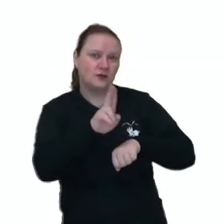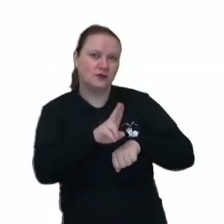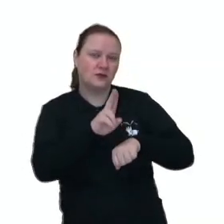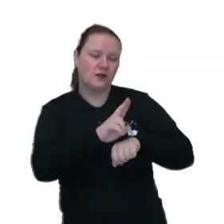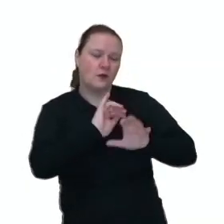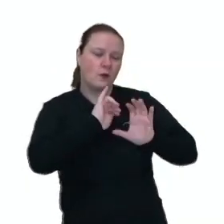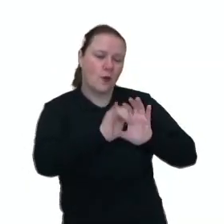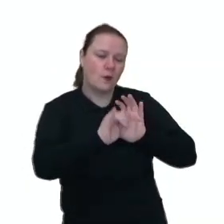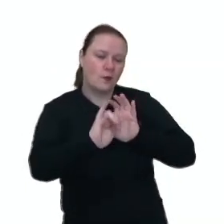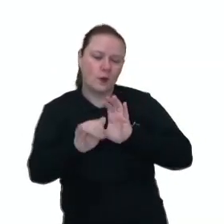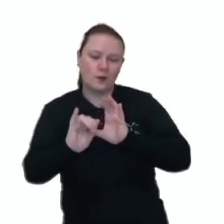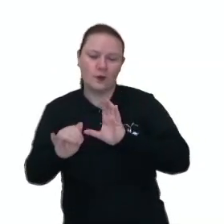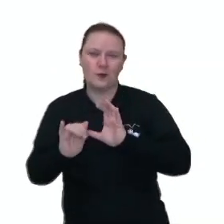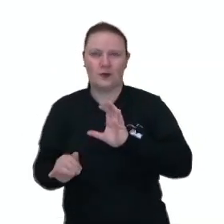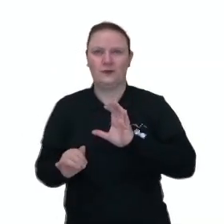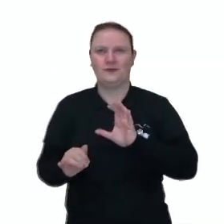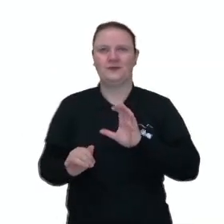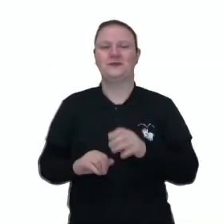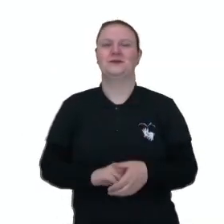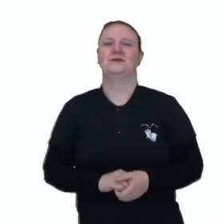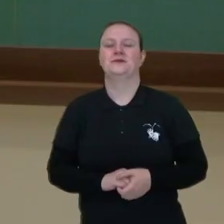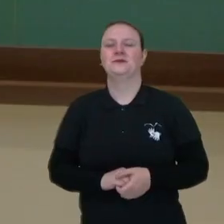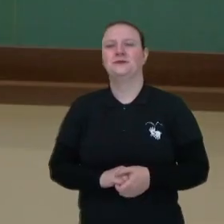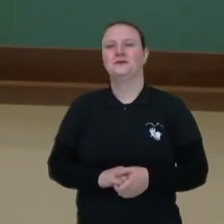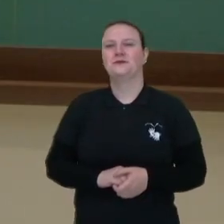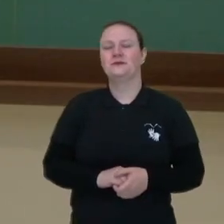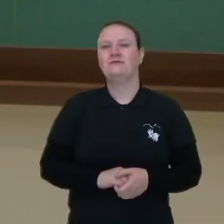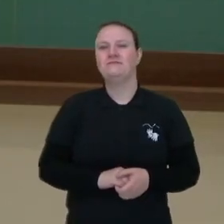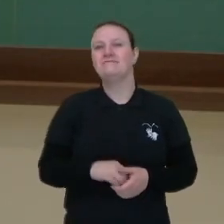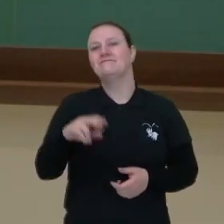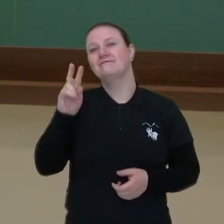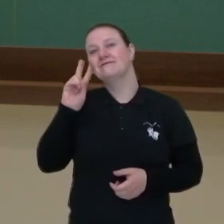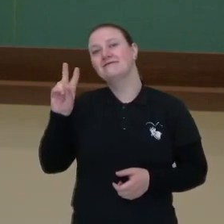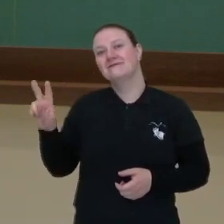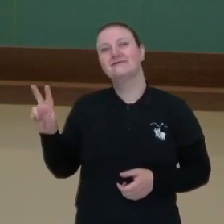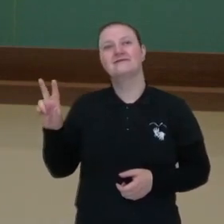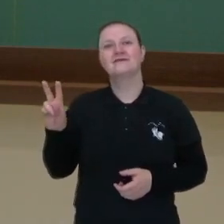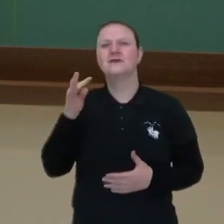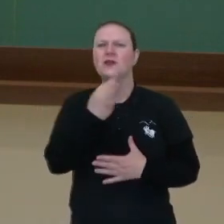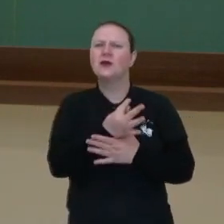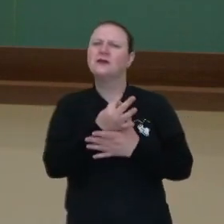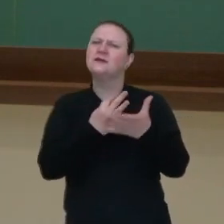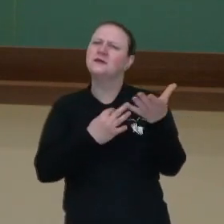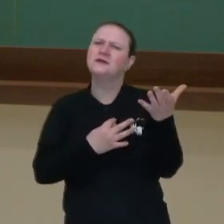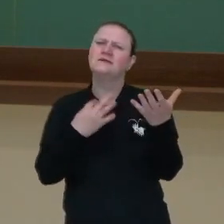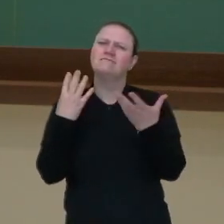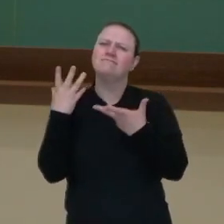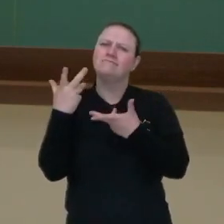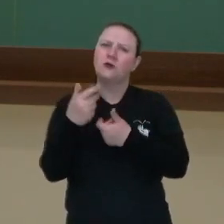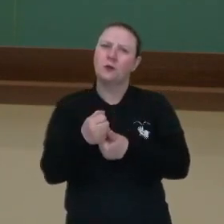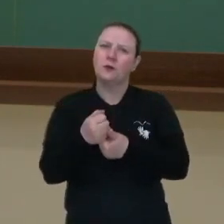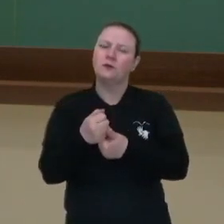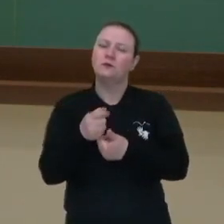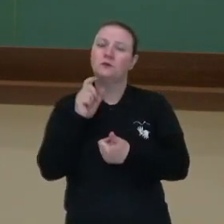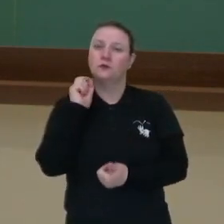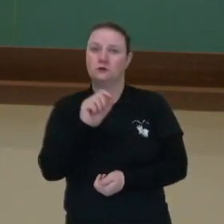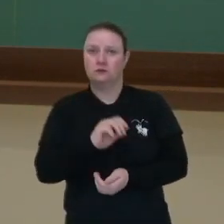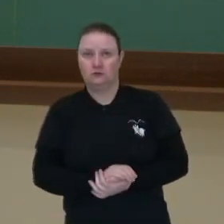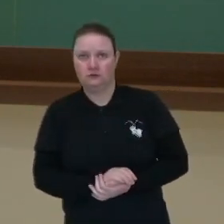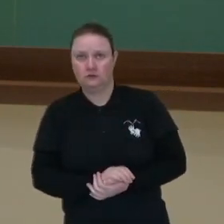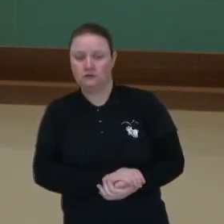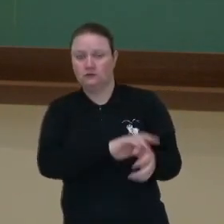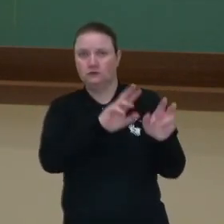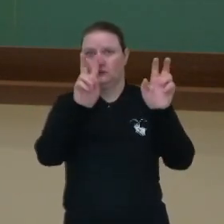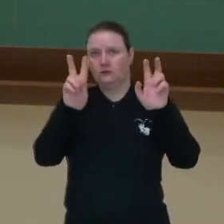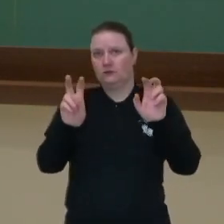de histórias há 10 anos. Olha que interessante, então, este tema aqui dessa notícia. Então, fala aqui sobre